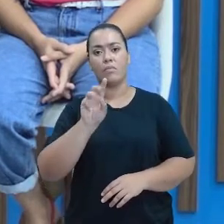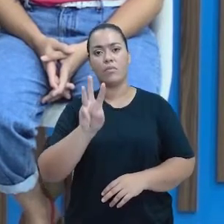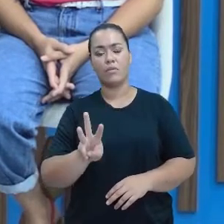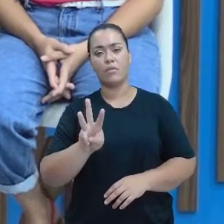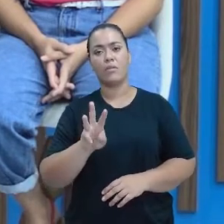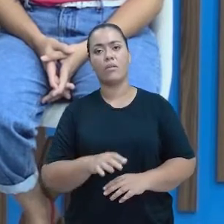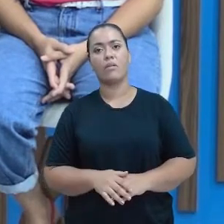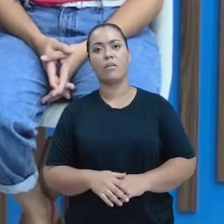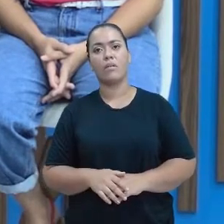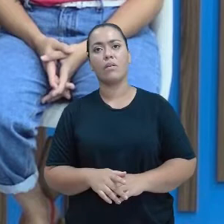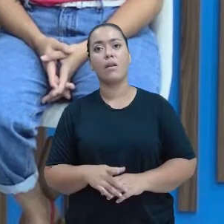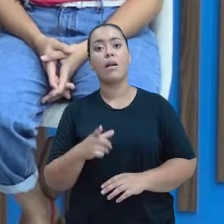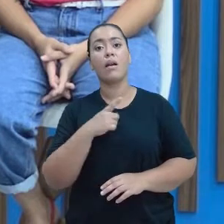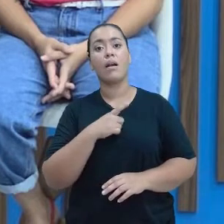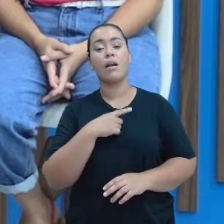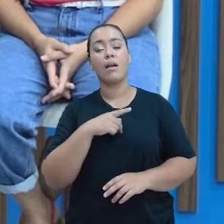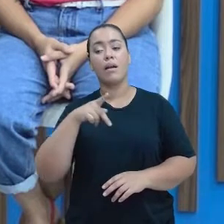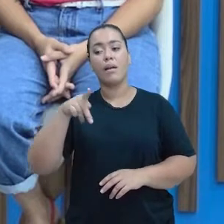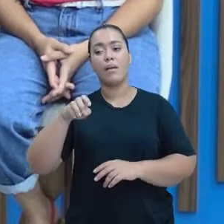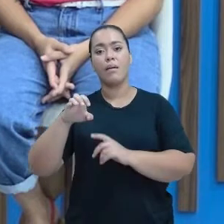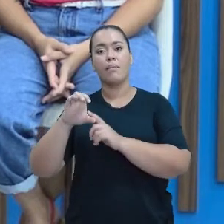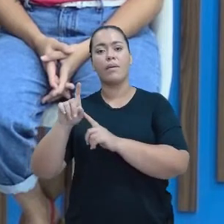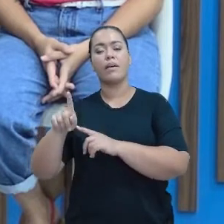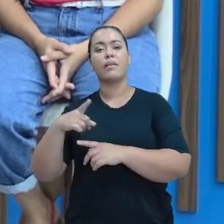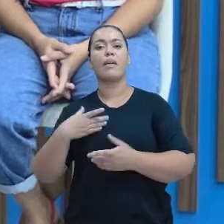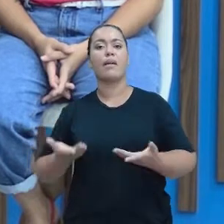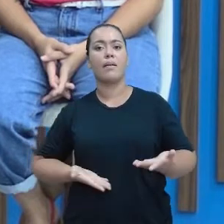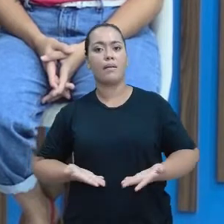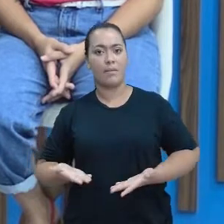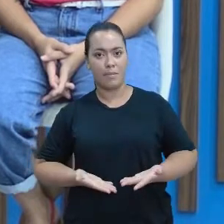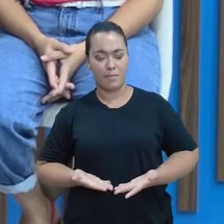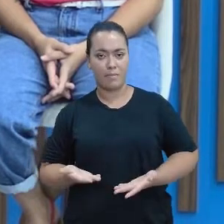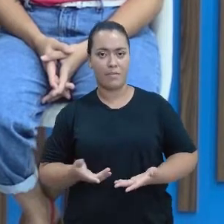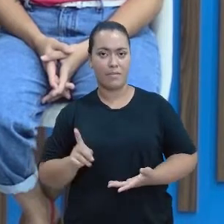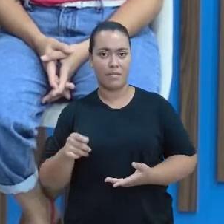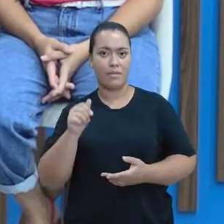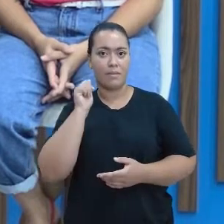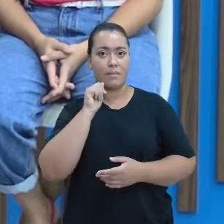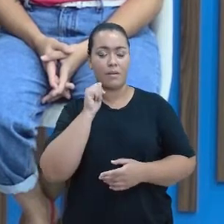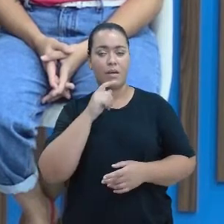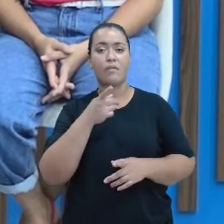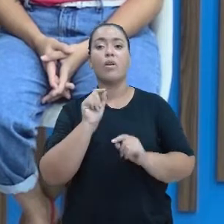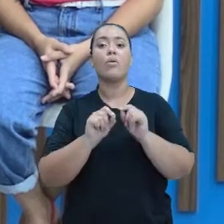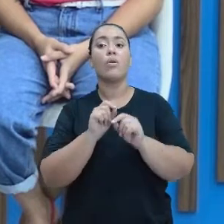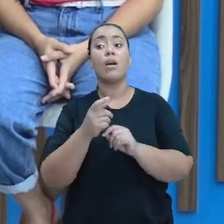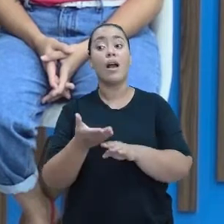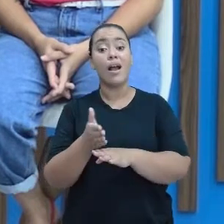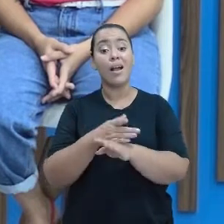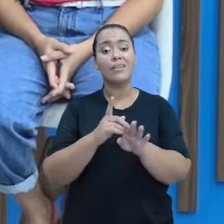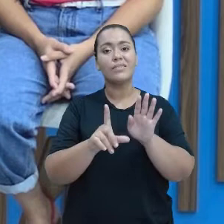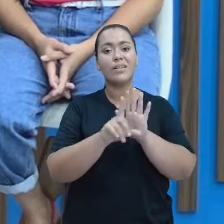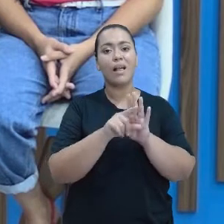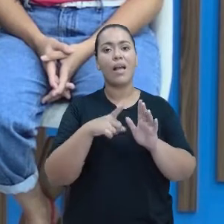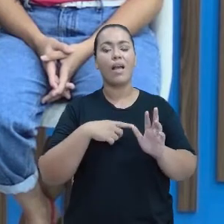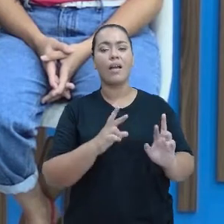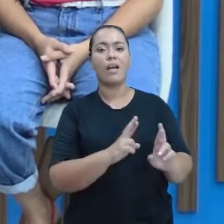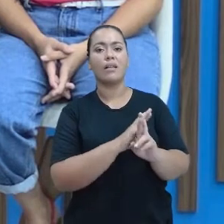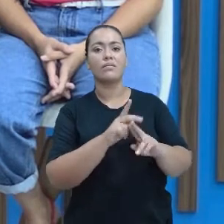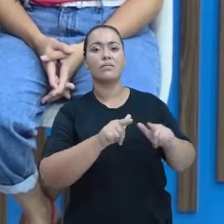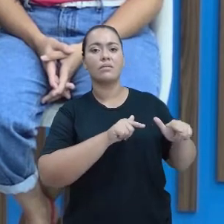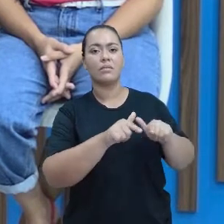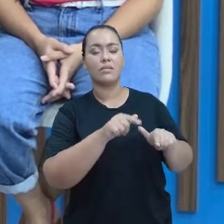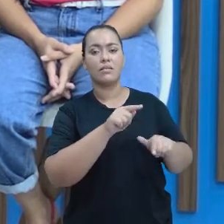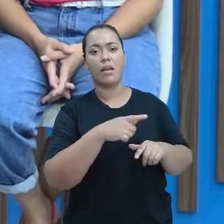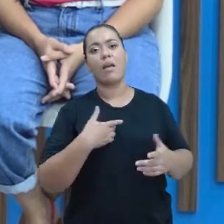2013, a PEC das empregadas domésticas. Antes disso ser lei, a relação trabalhista com